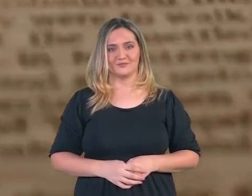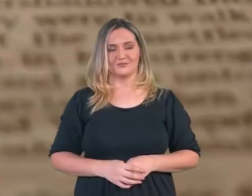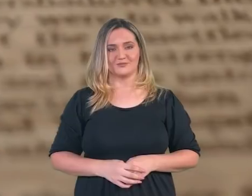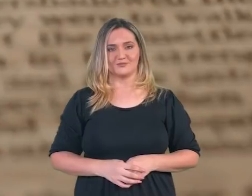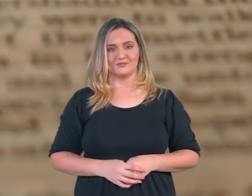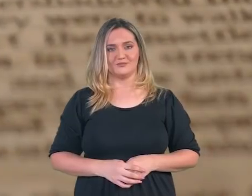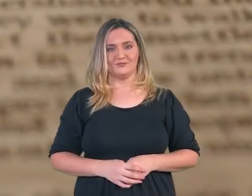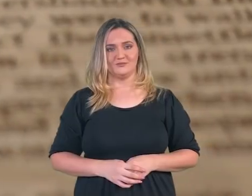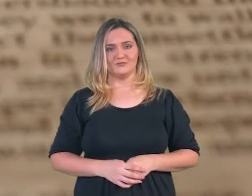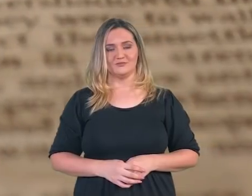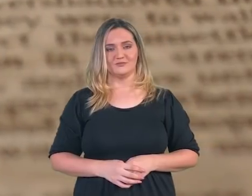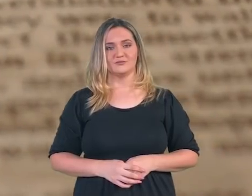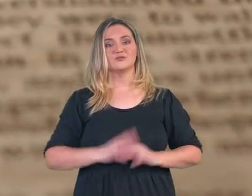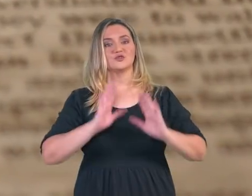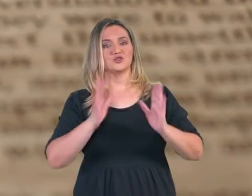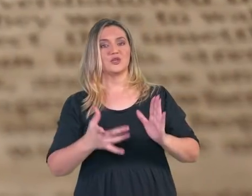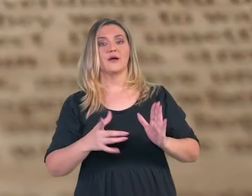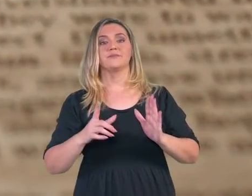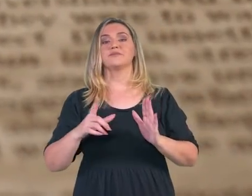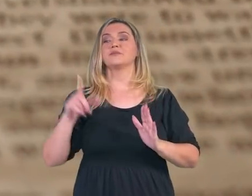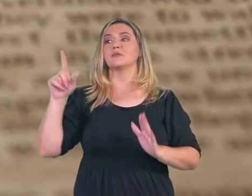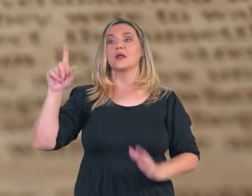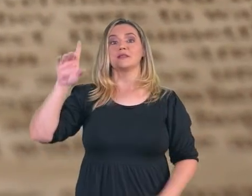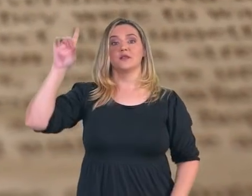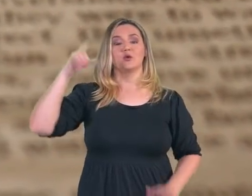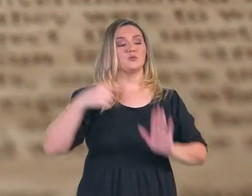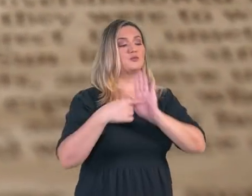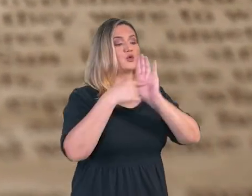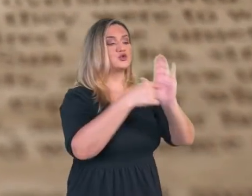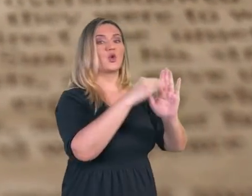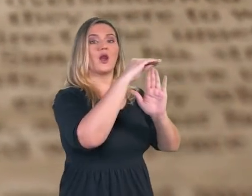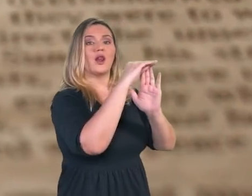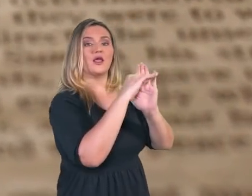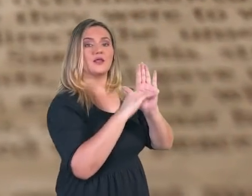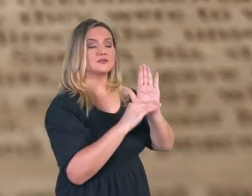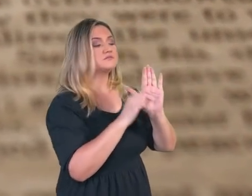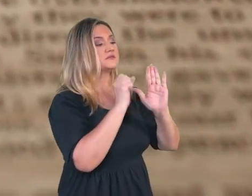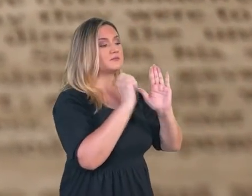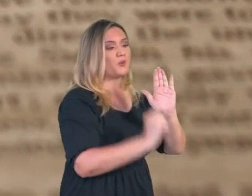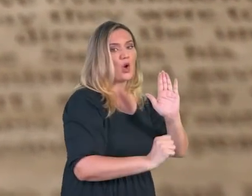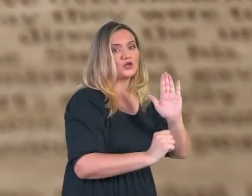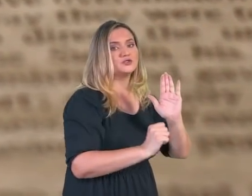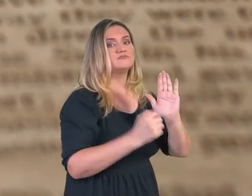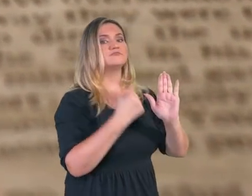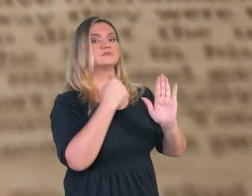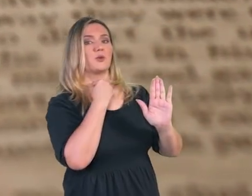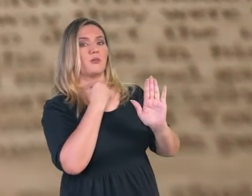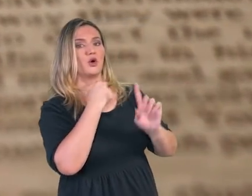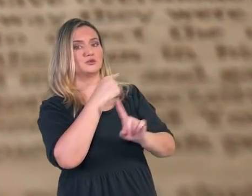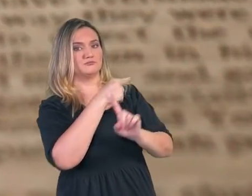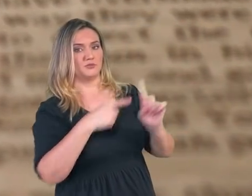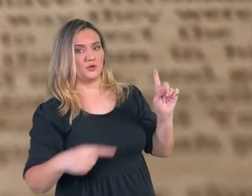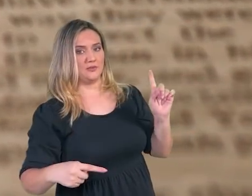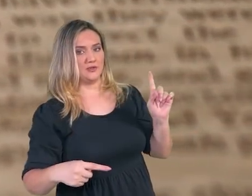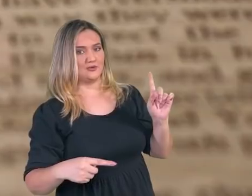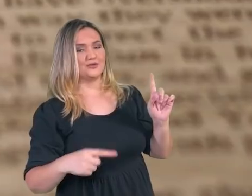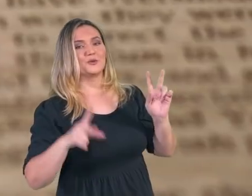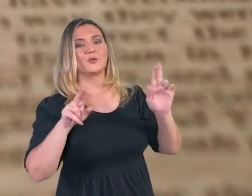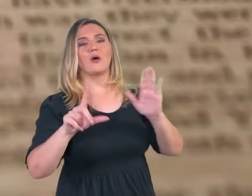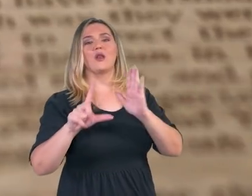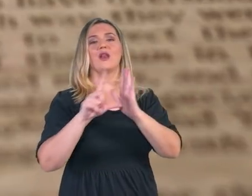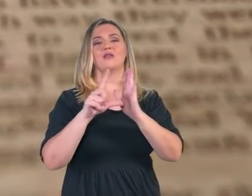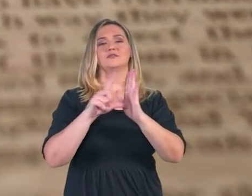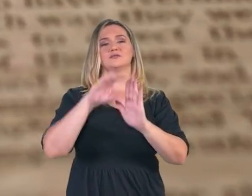Logo após apresentar a lista das coisas que os hebreus poderiam ou não poderiam consumir, como aqueles alimentos prescritos em Levítico